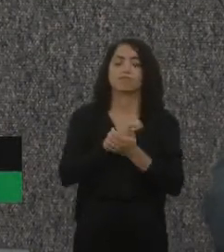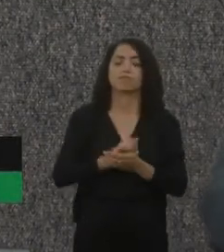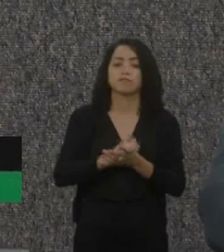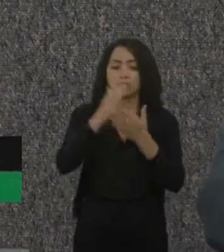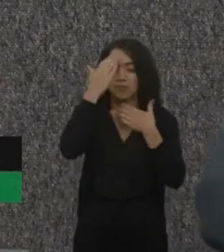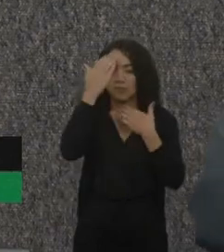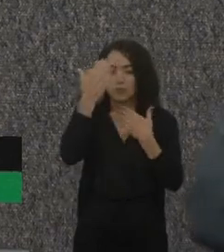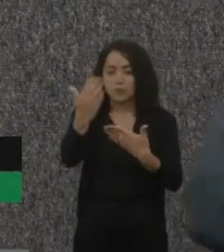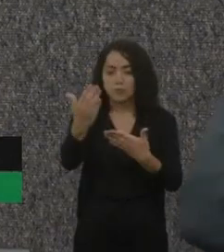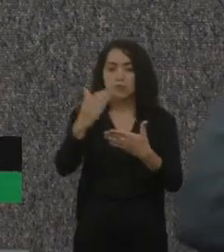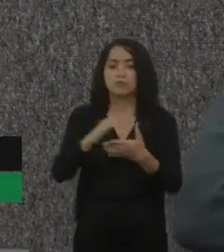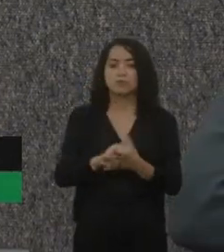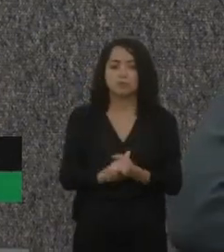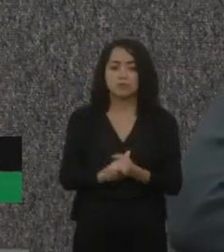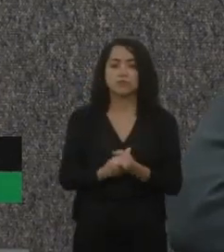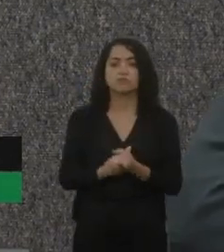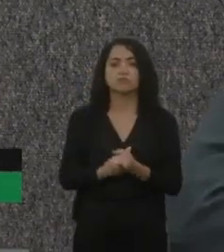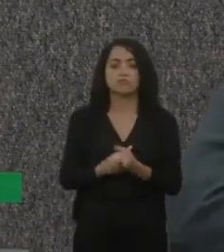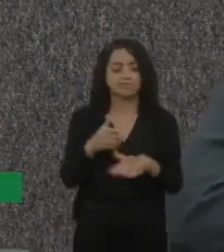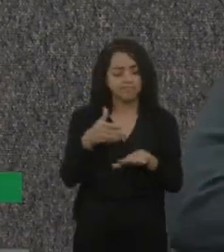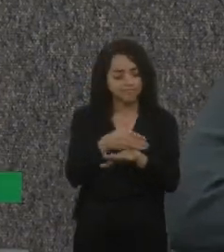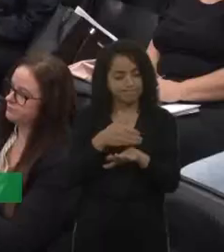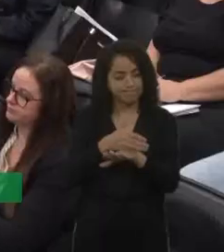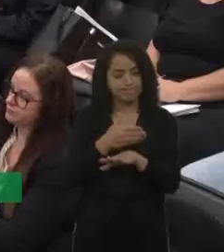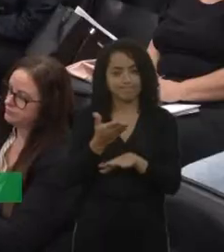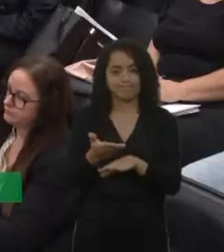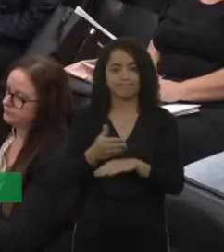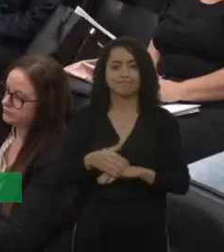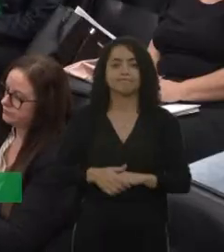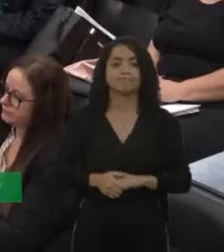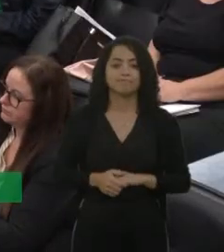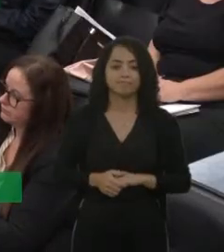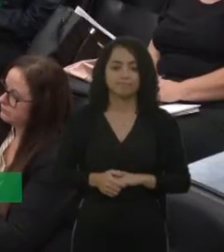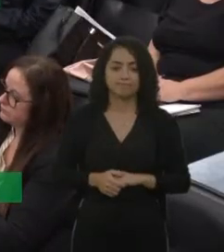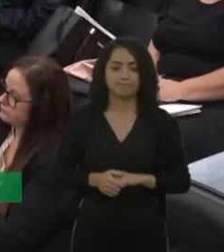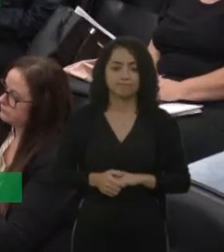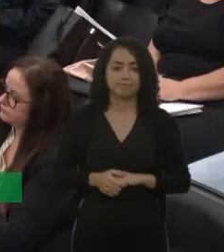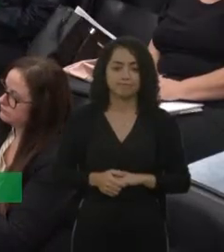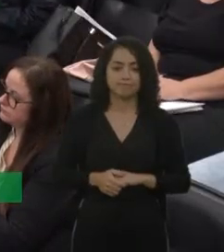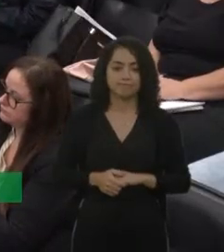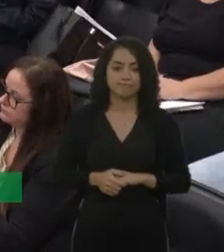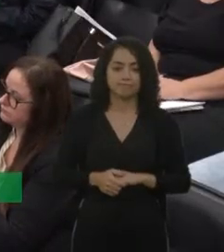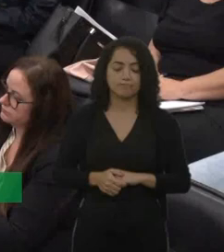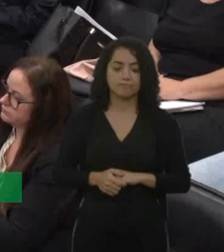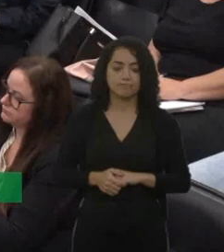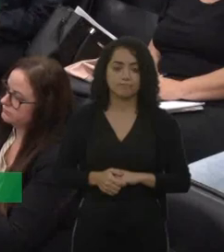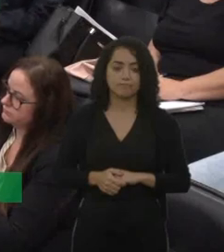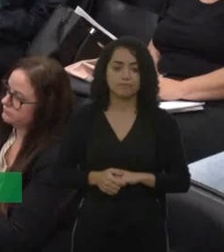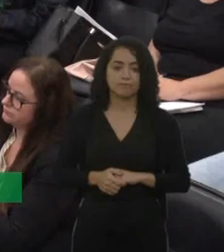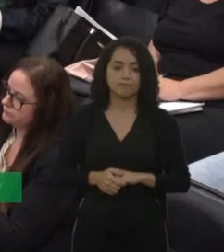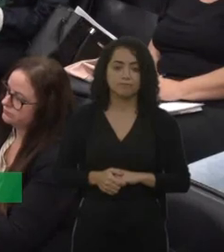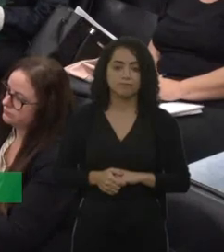agradeço a oportunidade de poder participar.